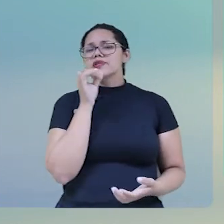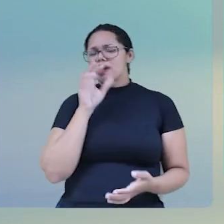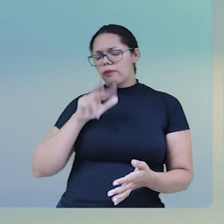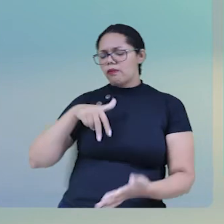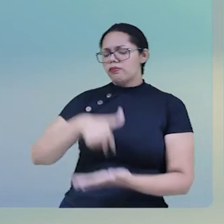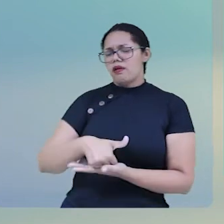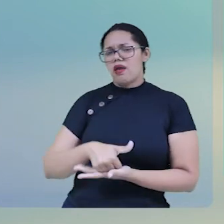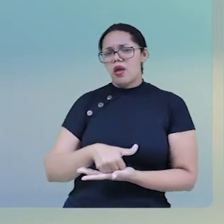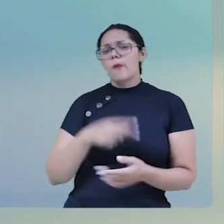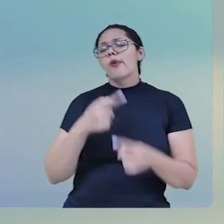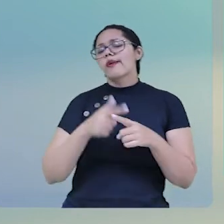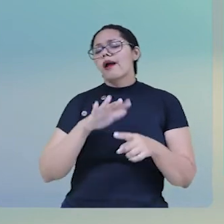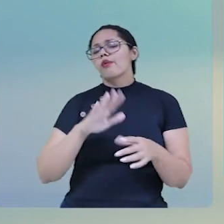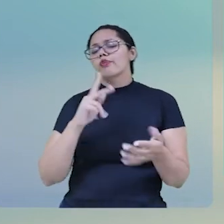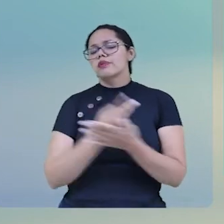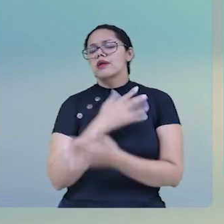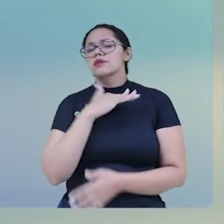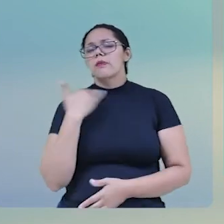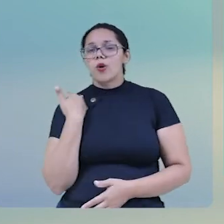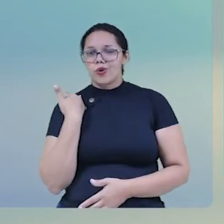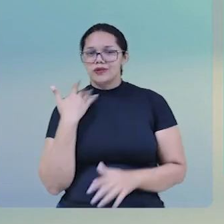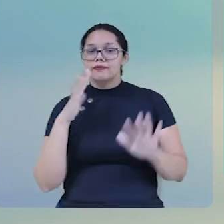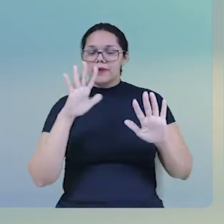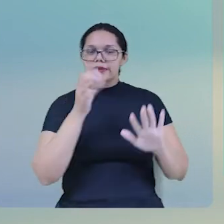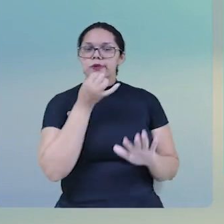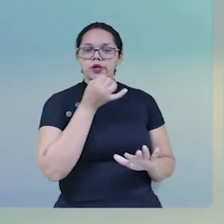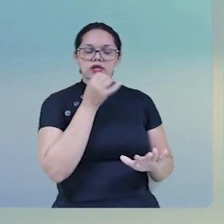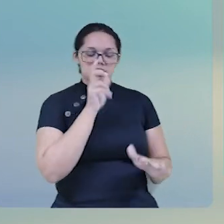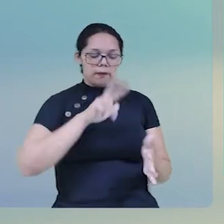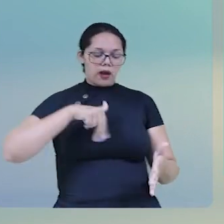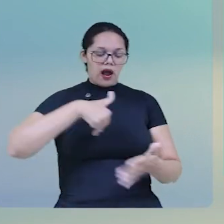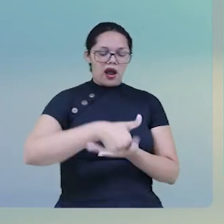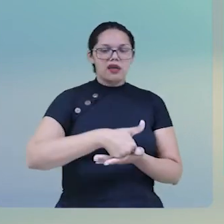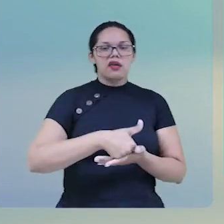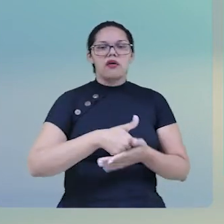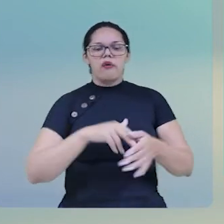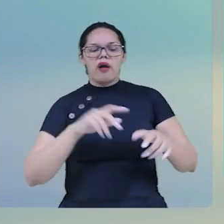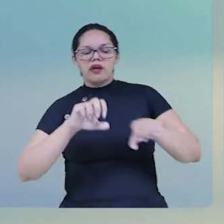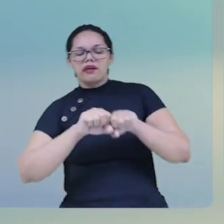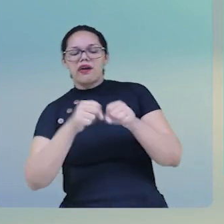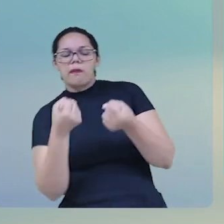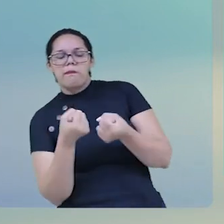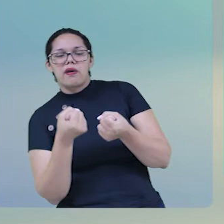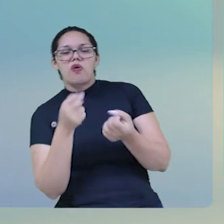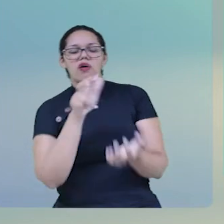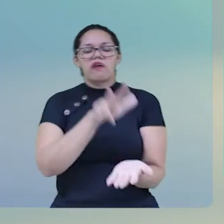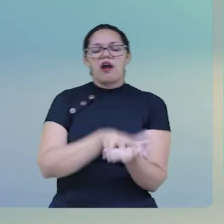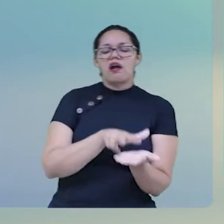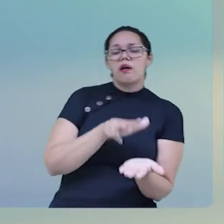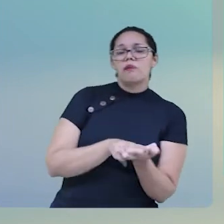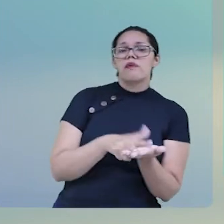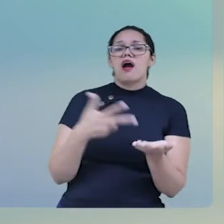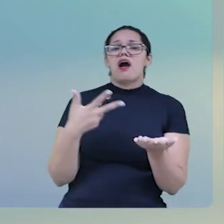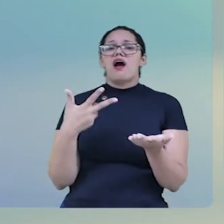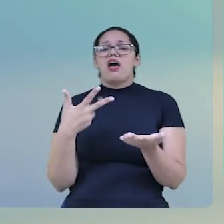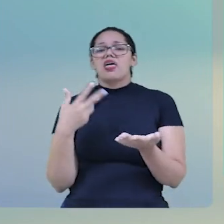morrer? Não. Mas caiu, fraturou um fêmur, fratura um osso e ali fica acamado,